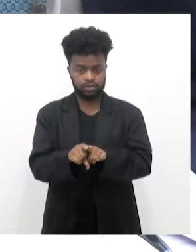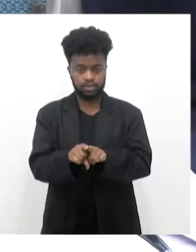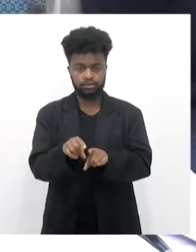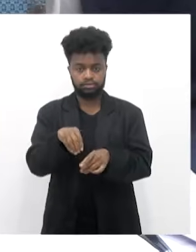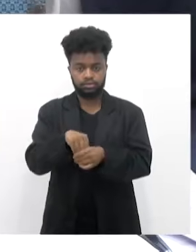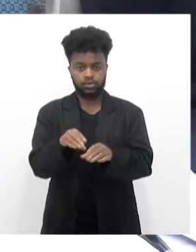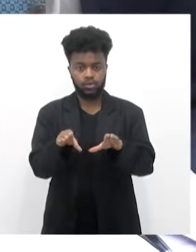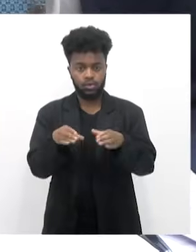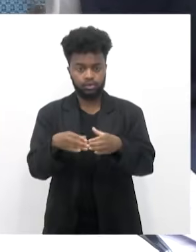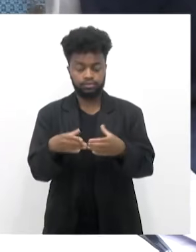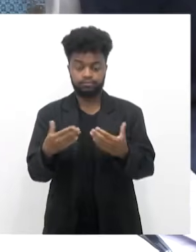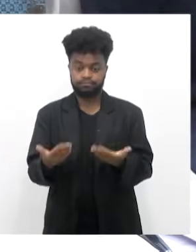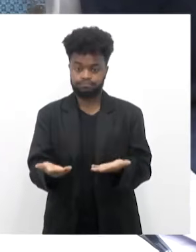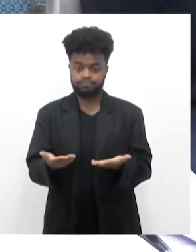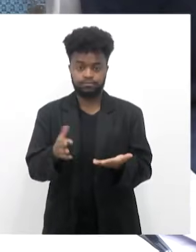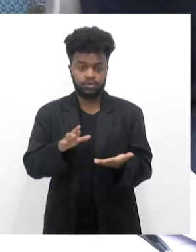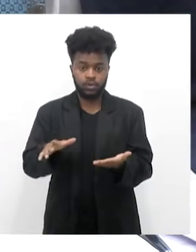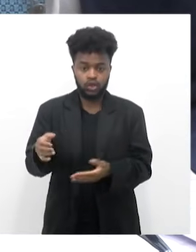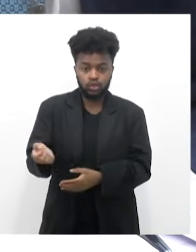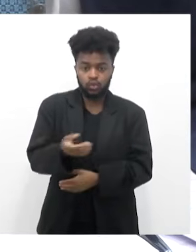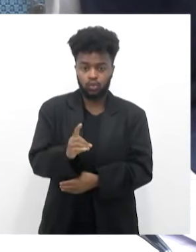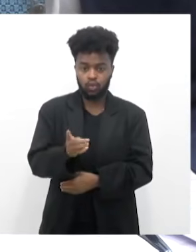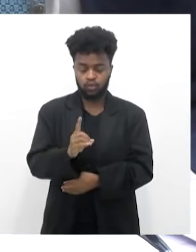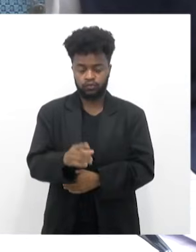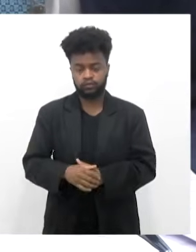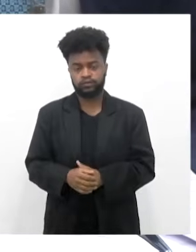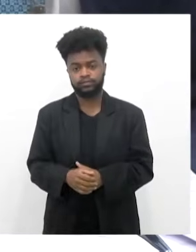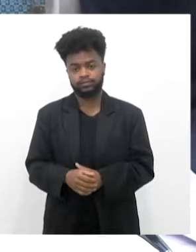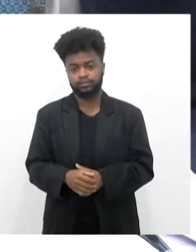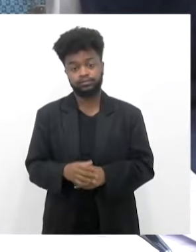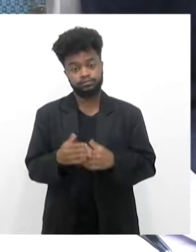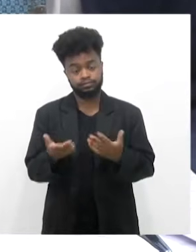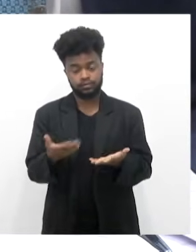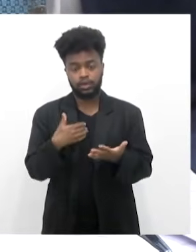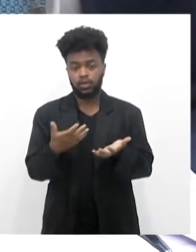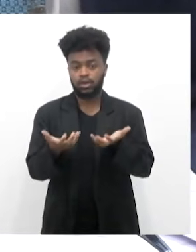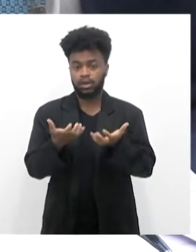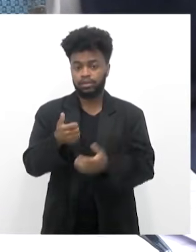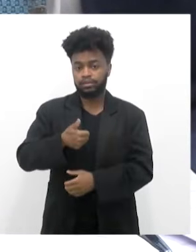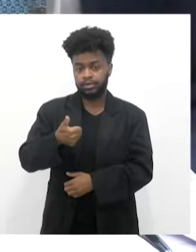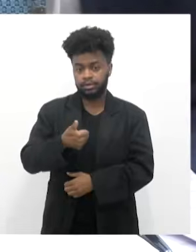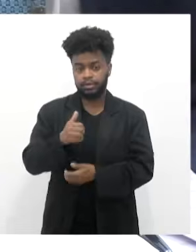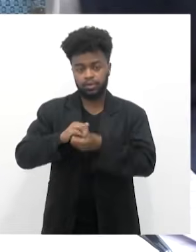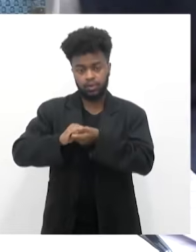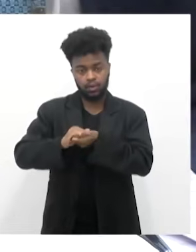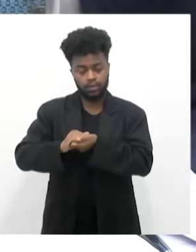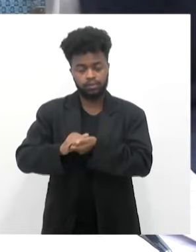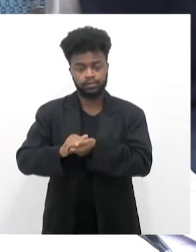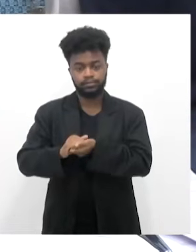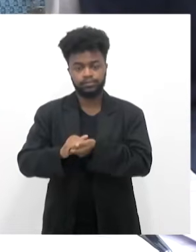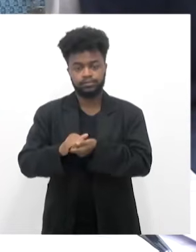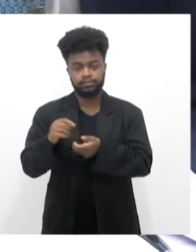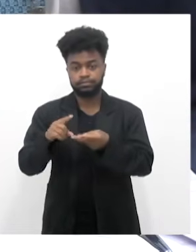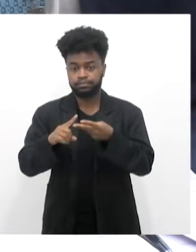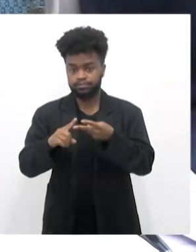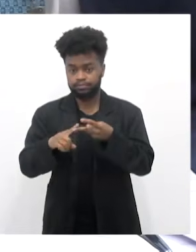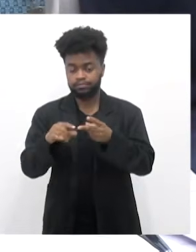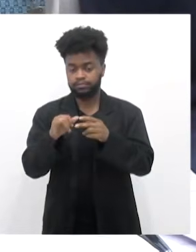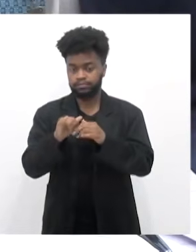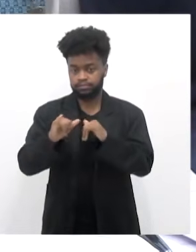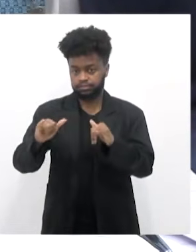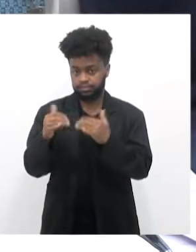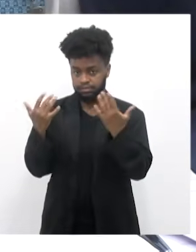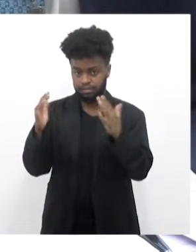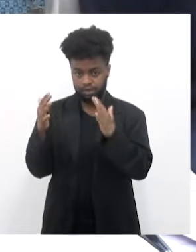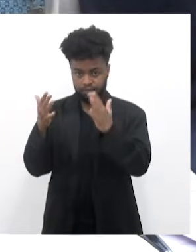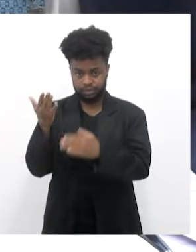comissão, então não é nada de novo, né? Então queria aqui, primeiro, fazer a saudação. Segundo, parabenizar Vossa